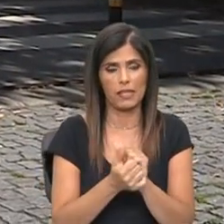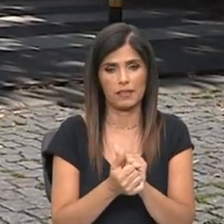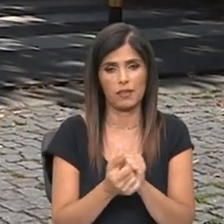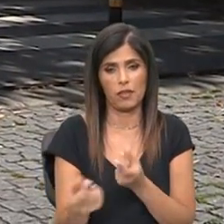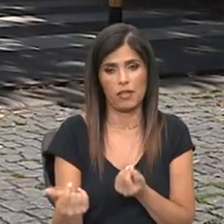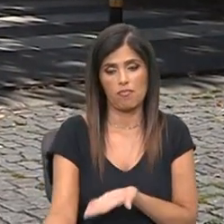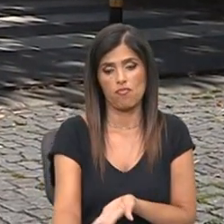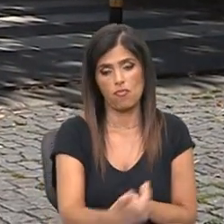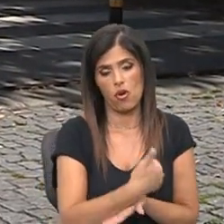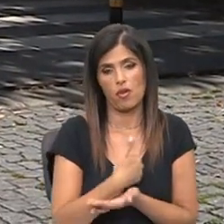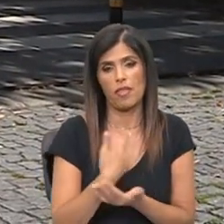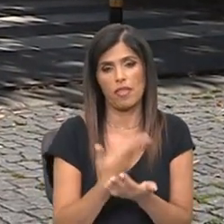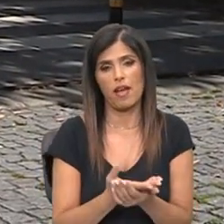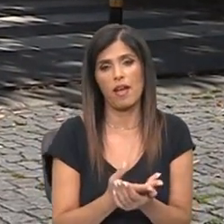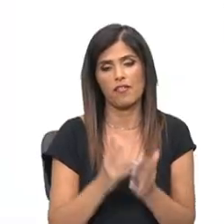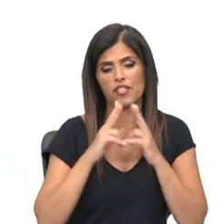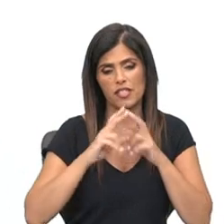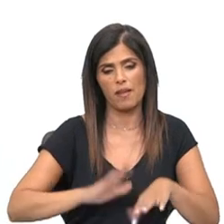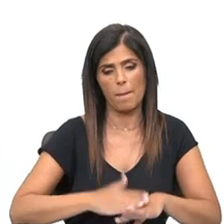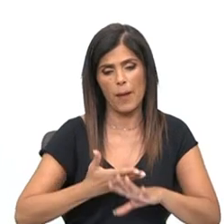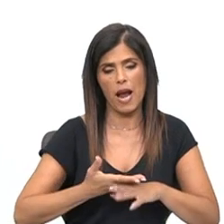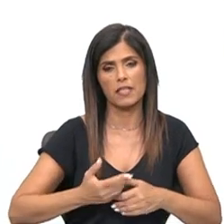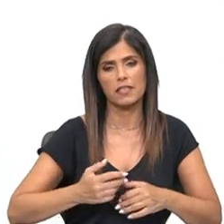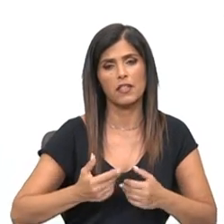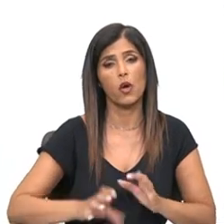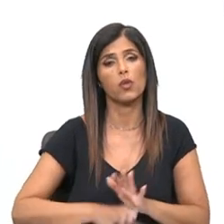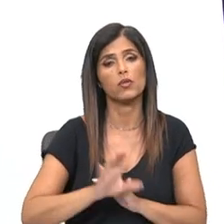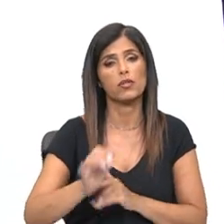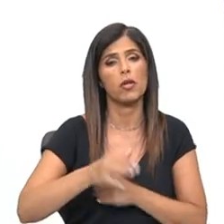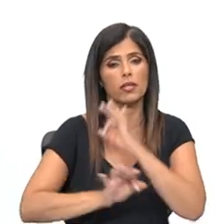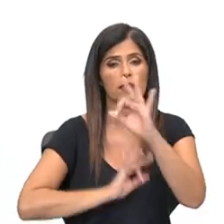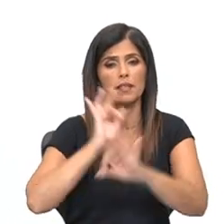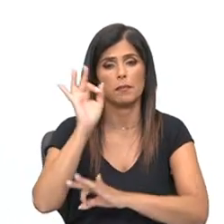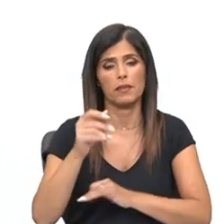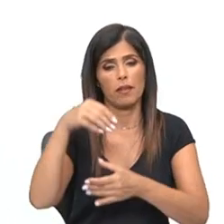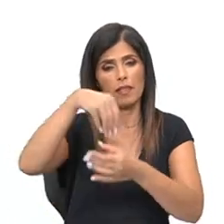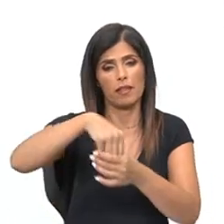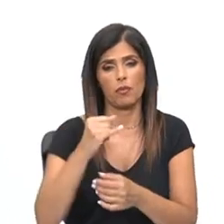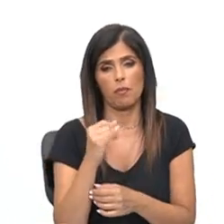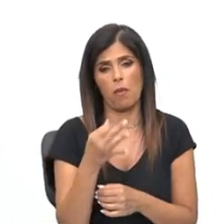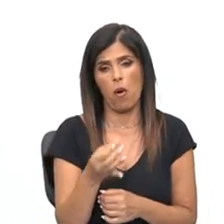fundos revertem para que haja mais investigação e cada vez melhores condições de tratamento no IPO.